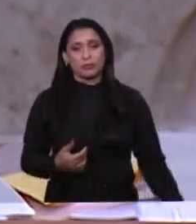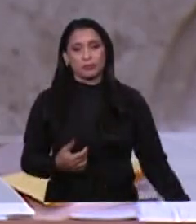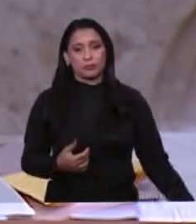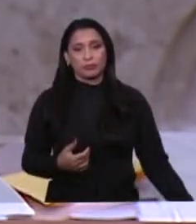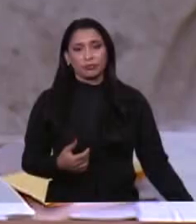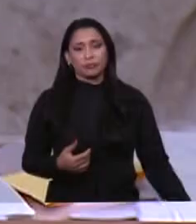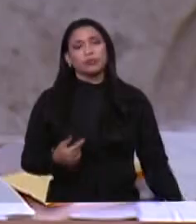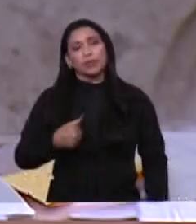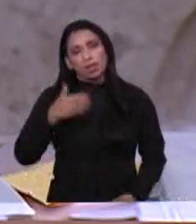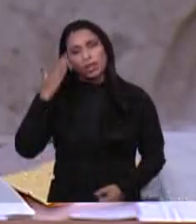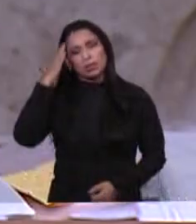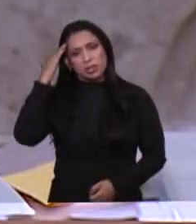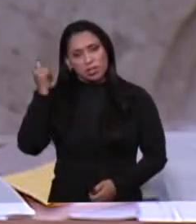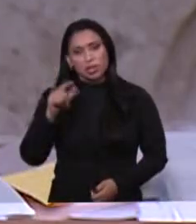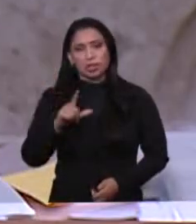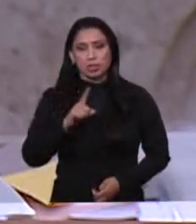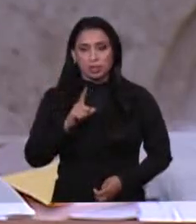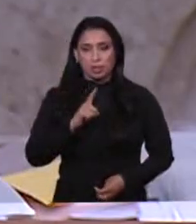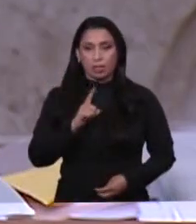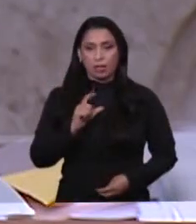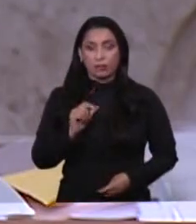cuidado nesse destaque.